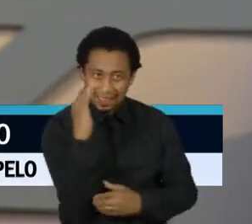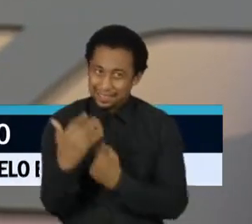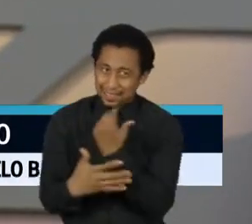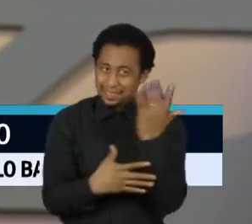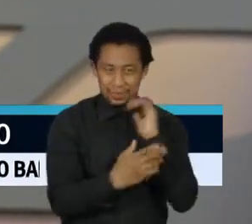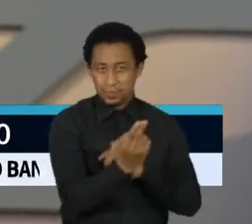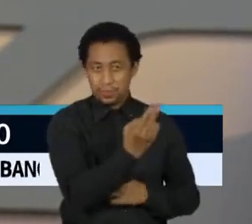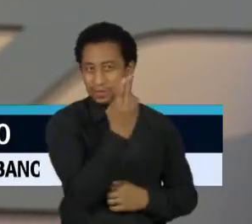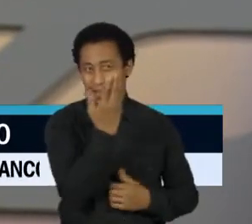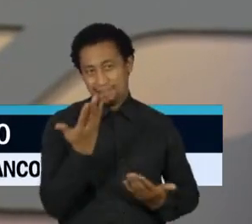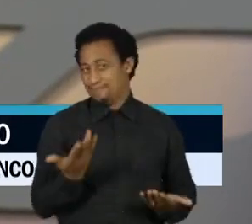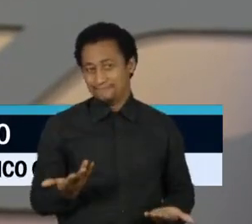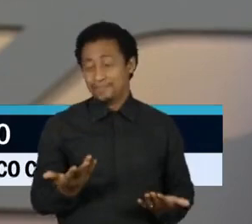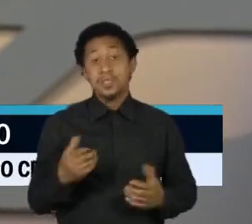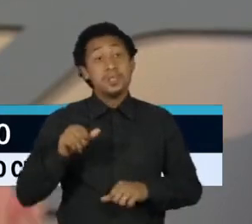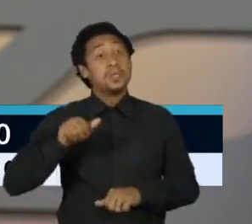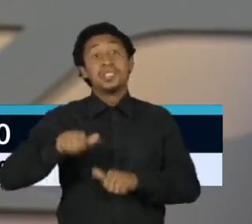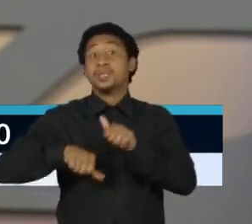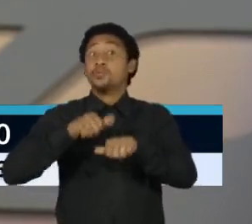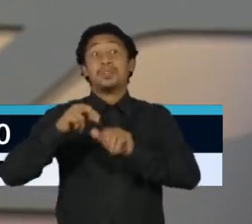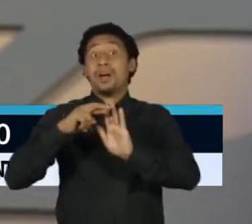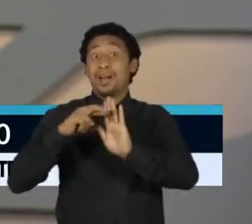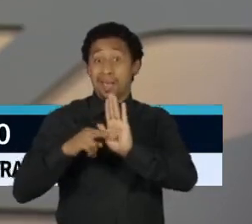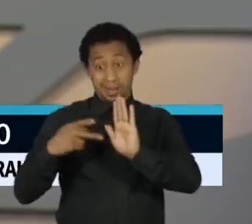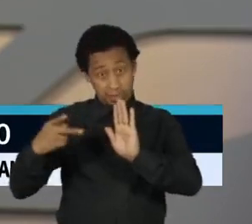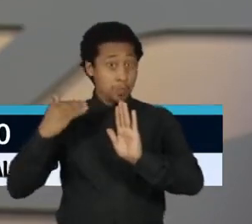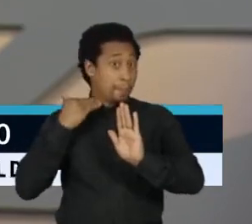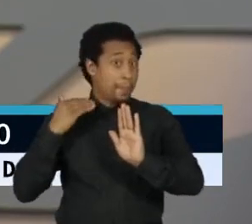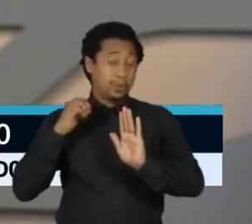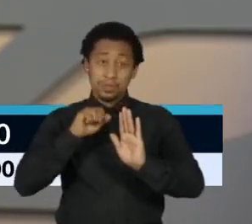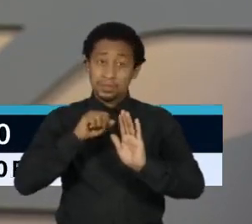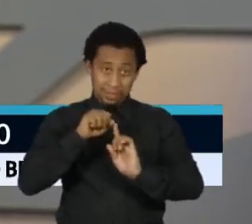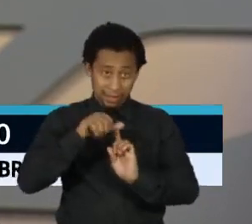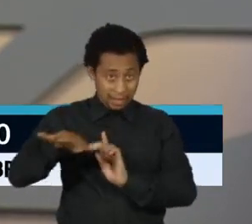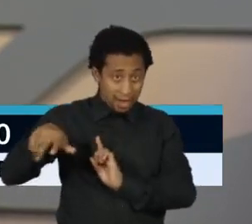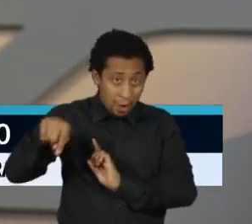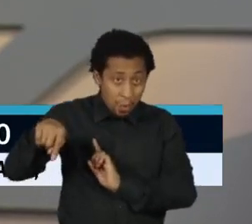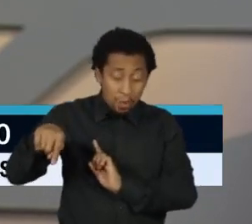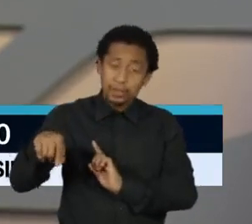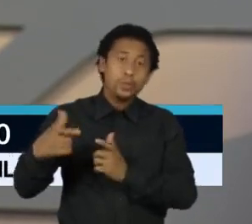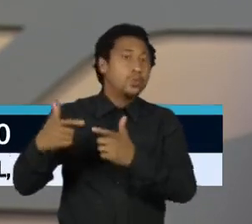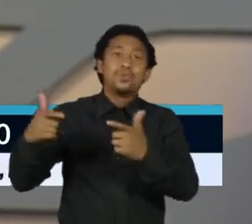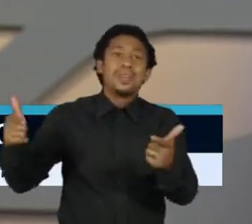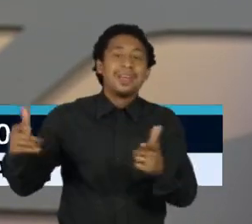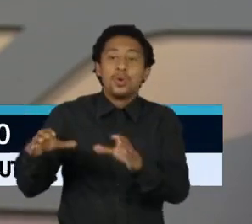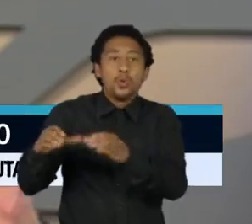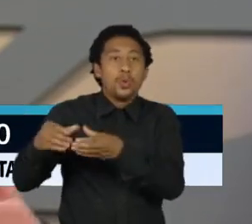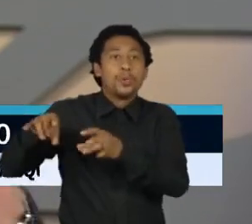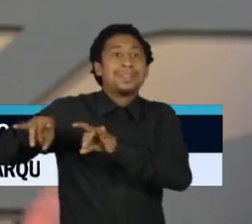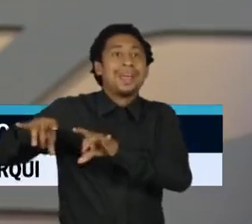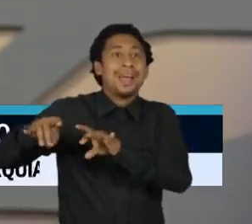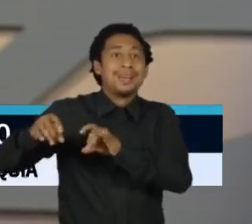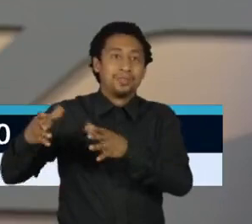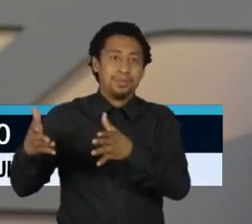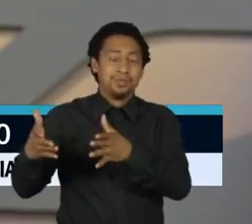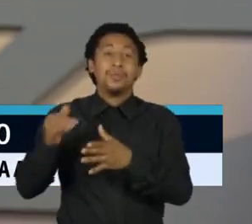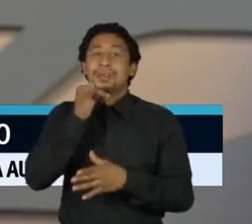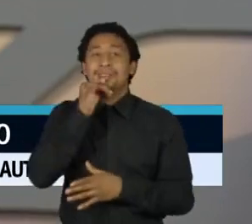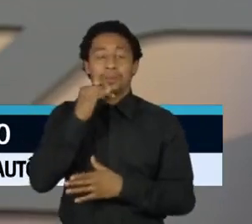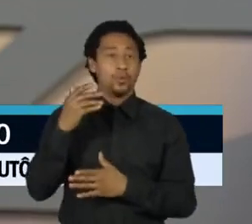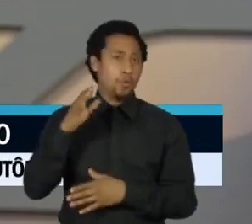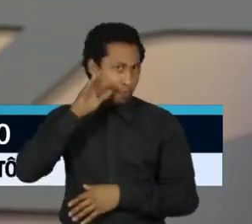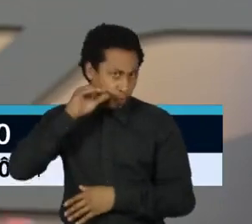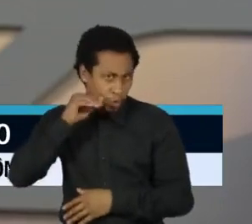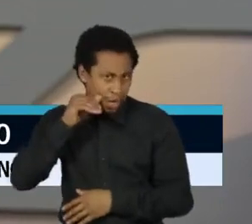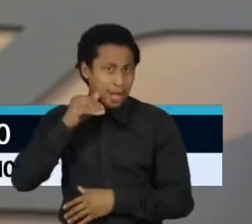Central, ele também não tem a capacidade técnica para isso. Quer dizer, você vai ter que mandar funcionário do Banco Central parar de